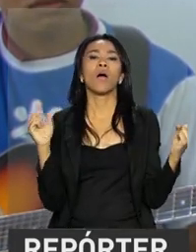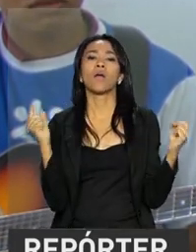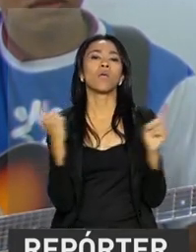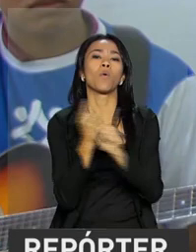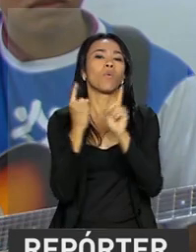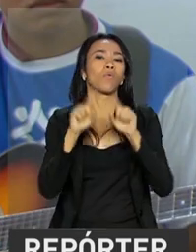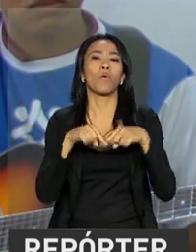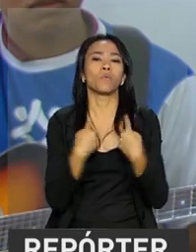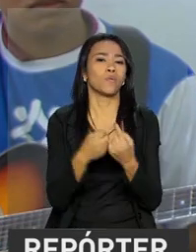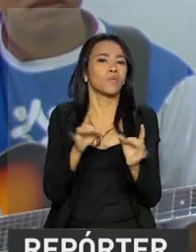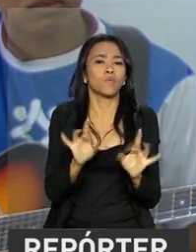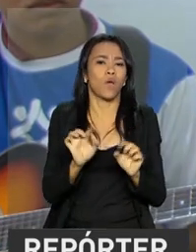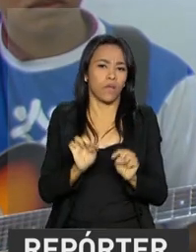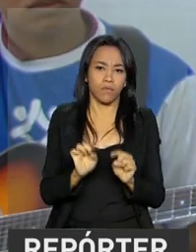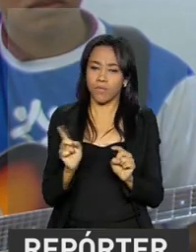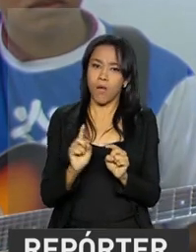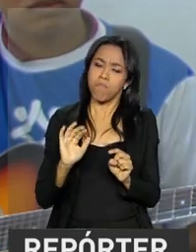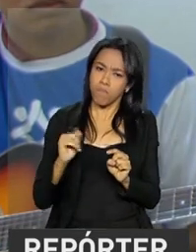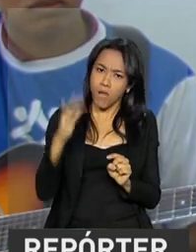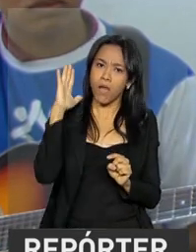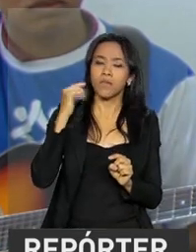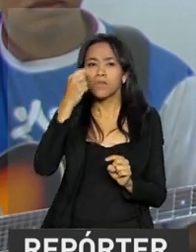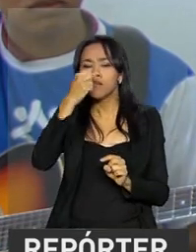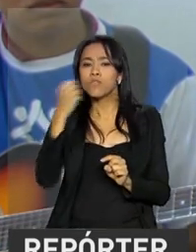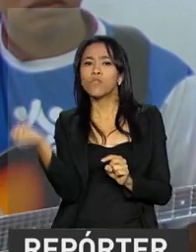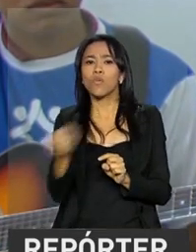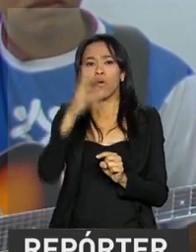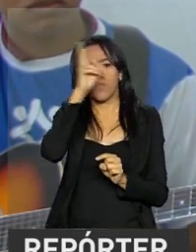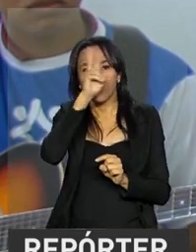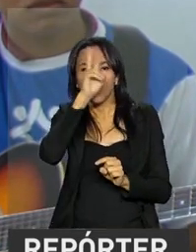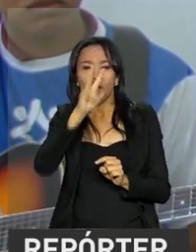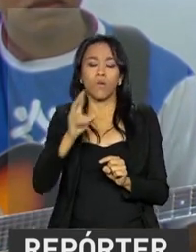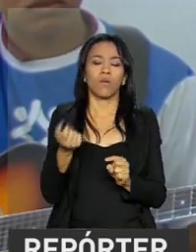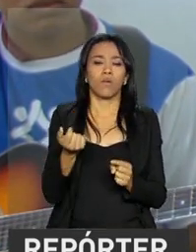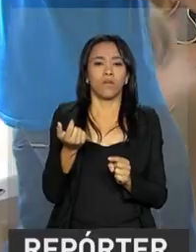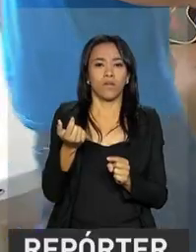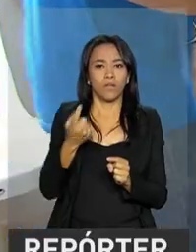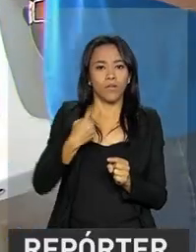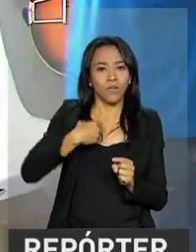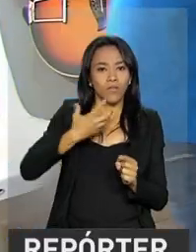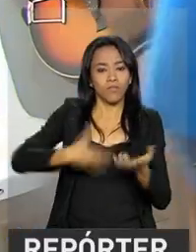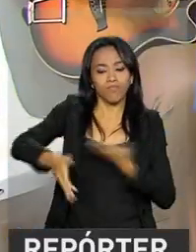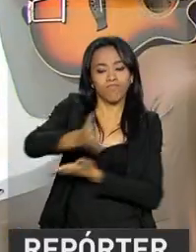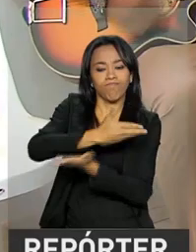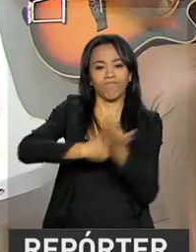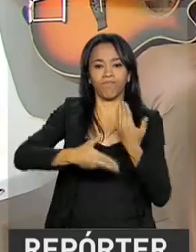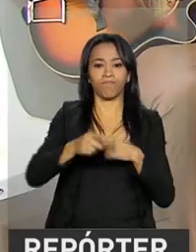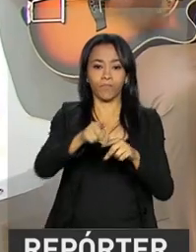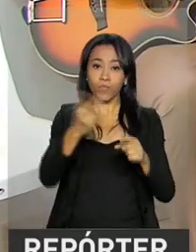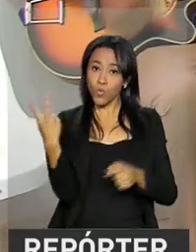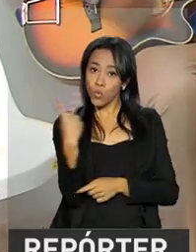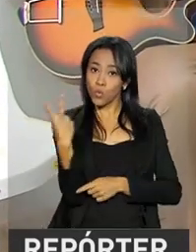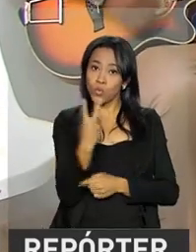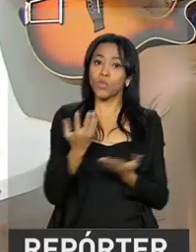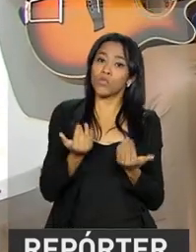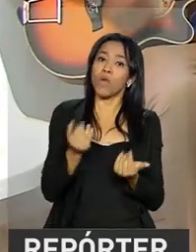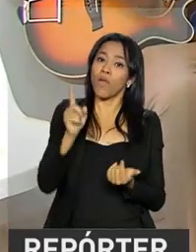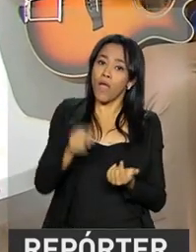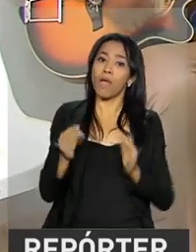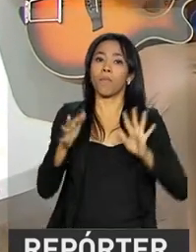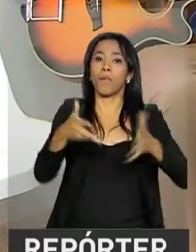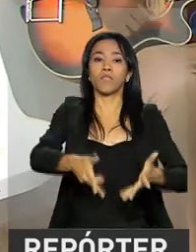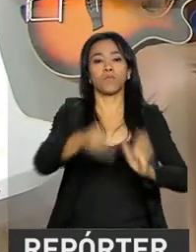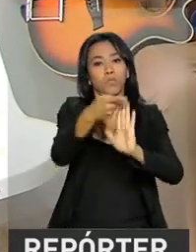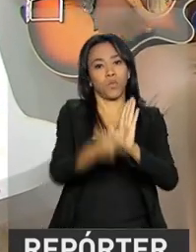mas é um lugar literalmente para reinventar novas histórias, para a gente se recriar. Os dois jovens fazem parte de um projeto que muda